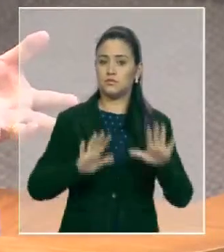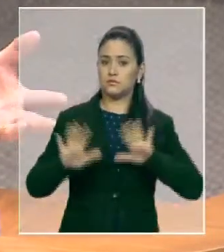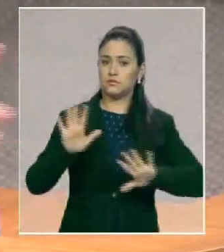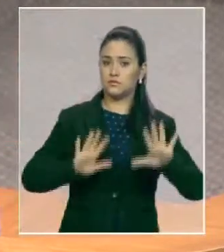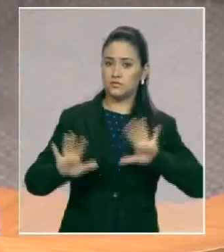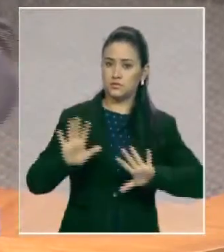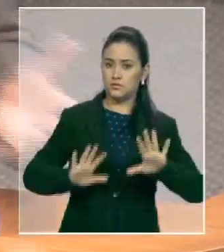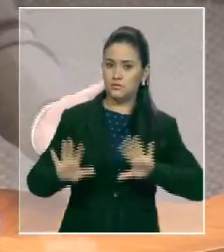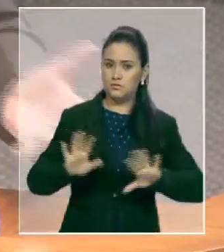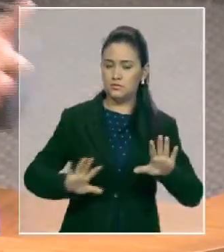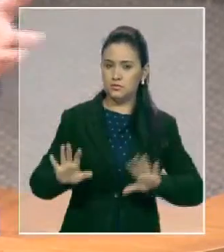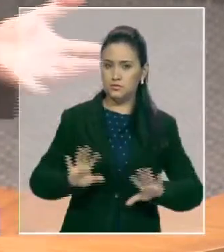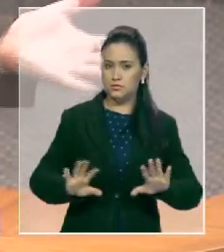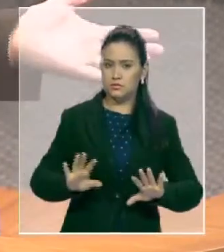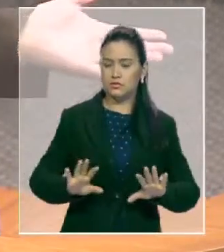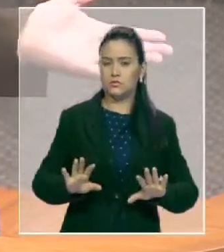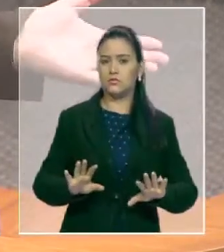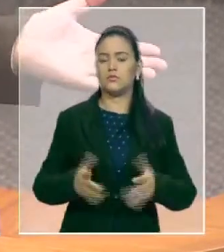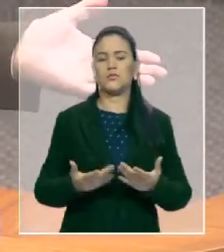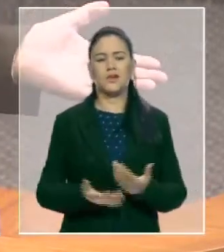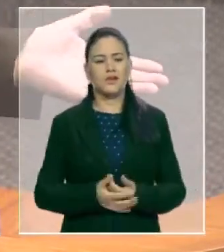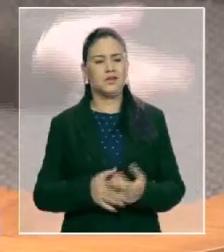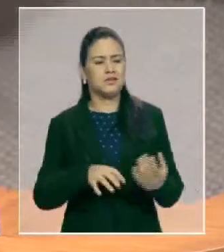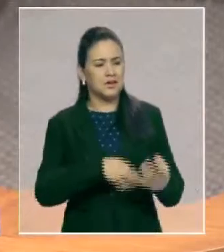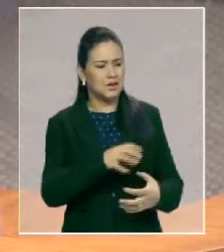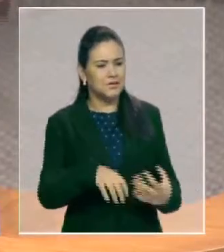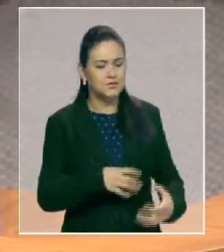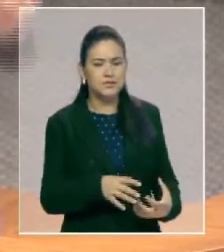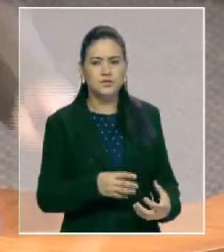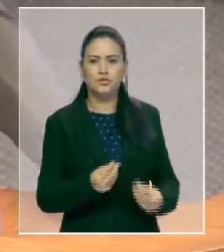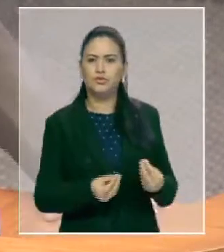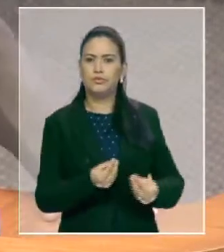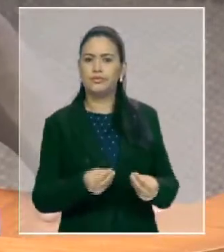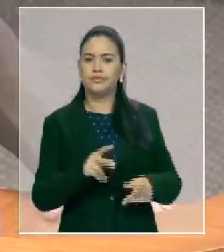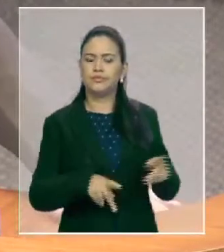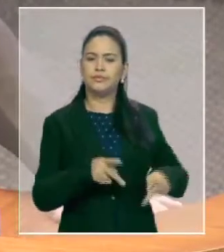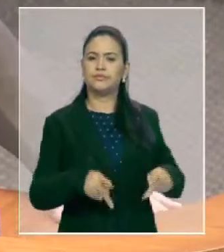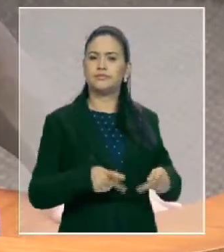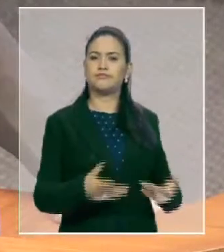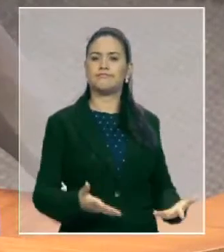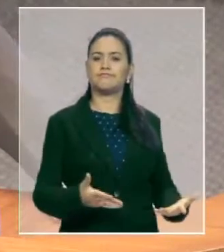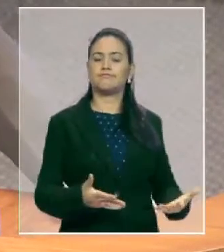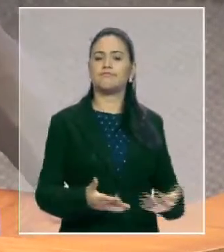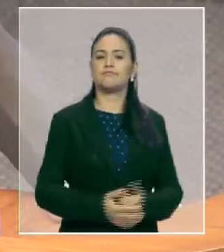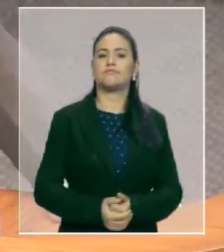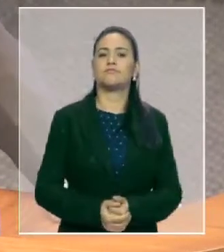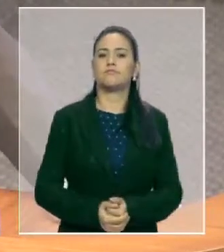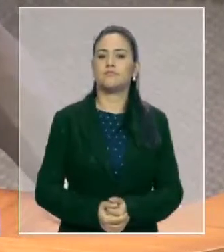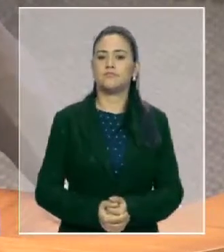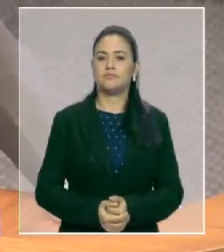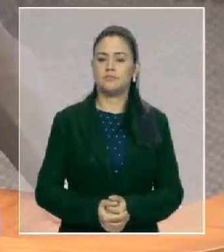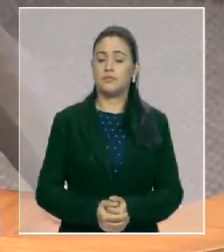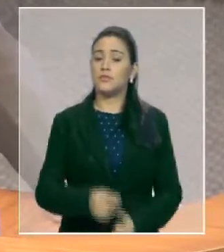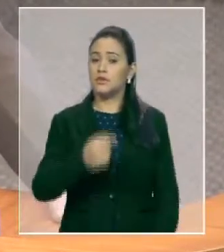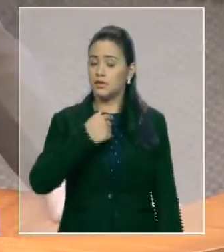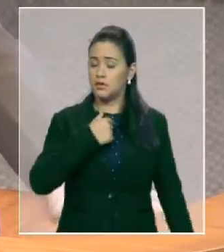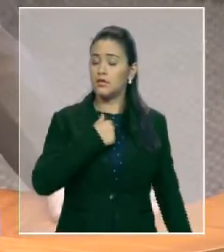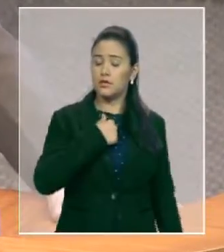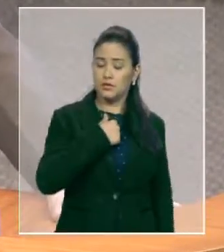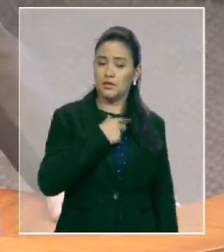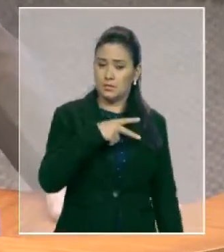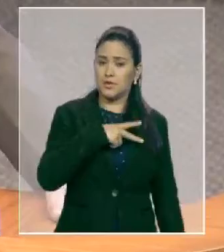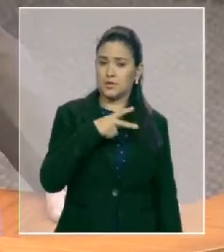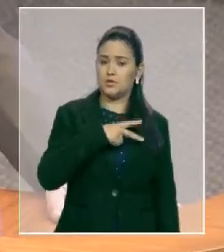fatos entra em greve, não entra, como é que fica a população? Porque atinge a população, a coletividade. E eu, pessoalmente, vocês sabem que eu sempre